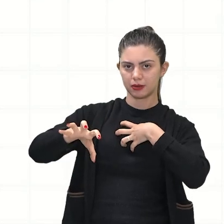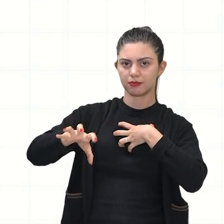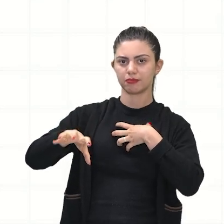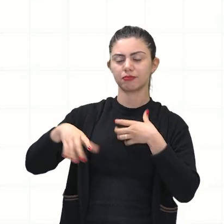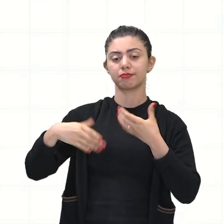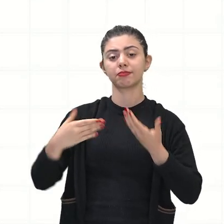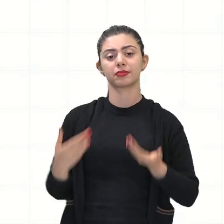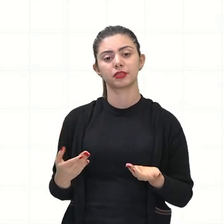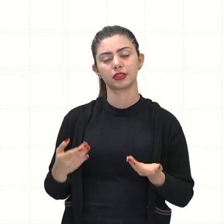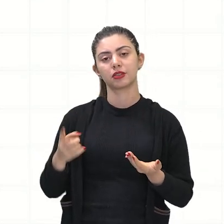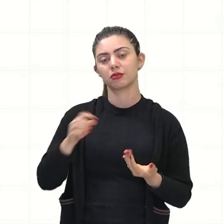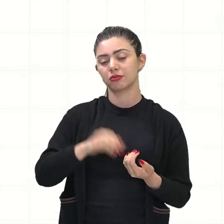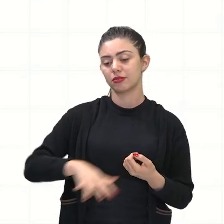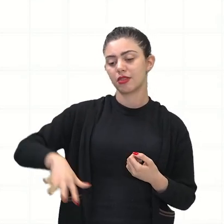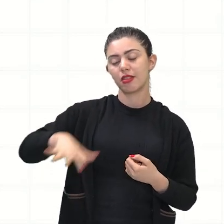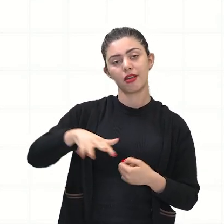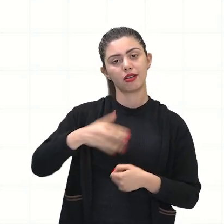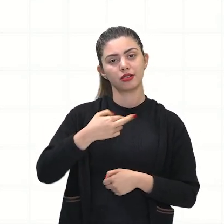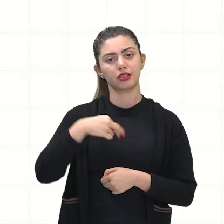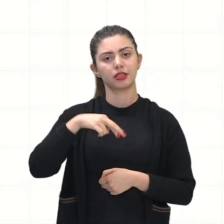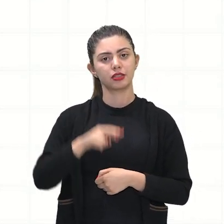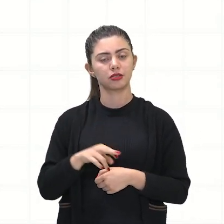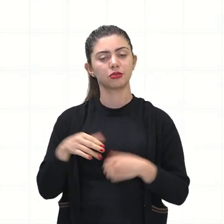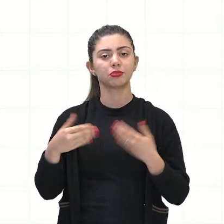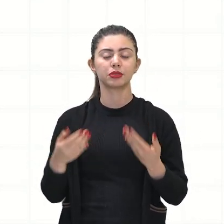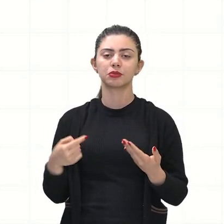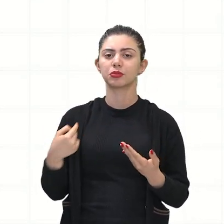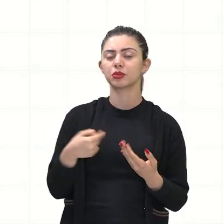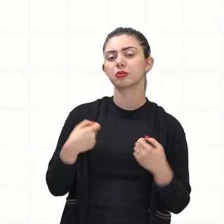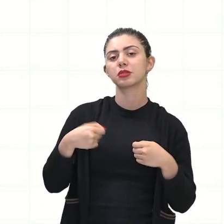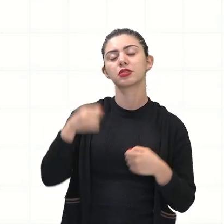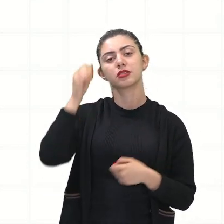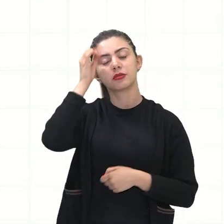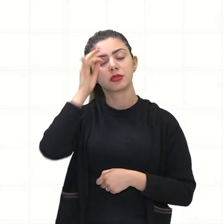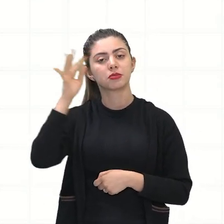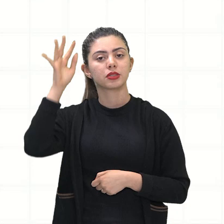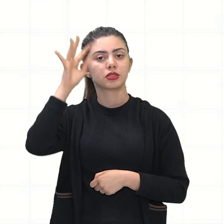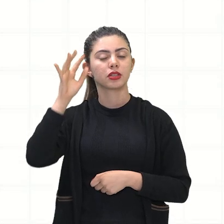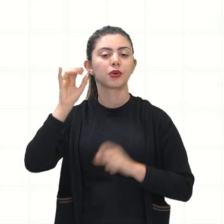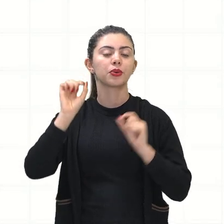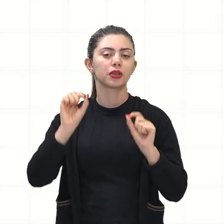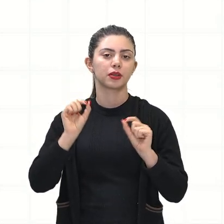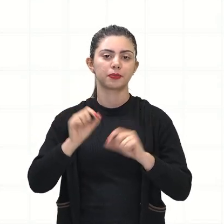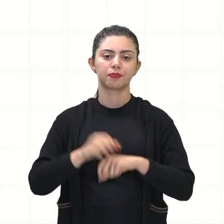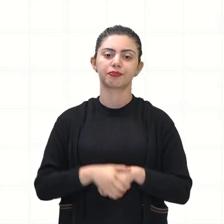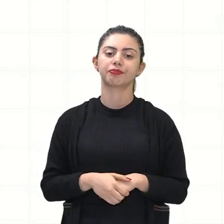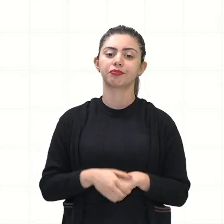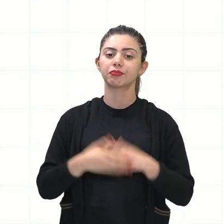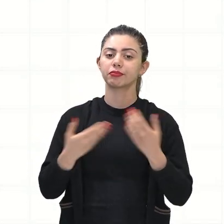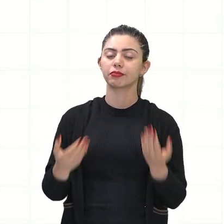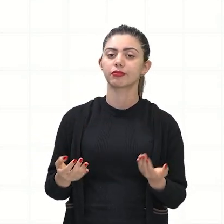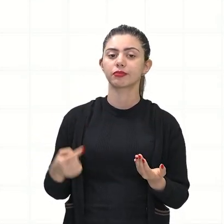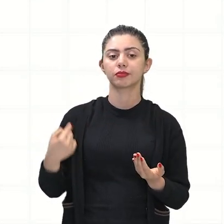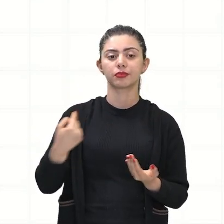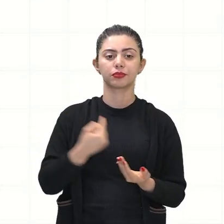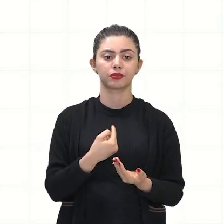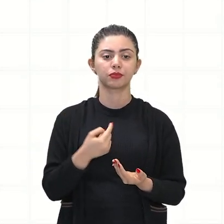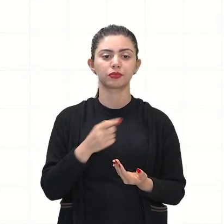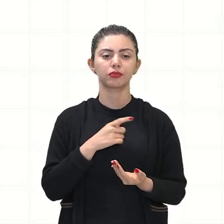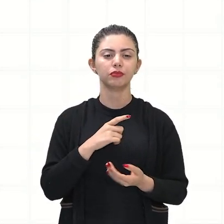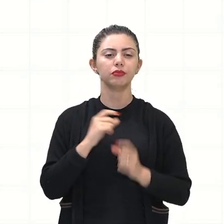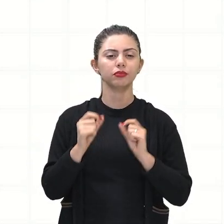em empatia nesse terreno da religião, nós temos que pensar na ideia de